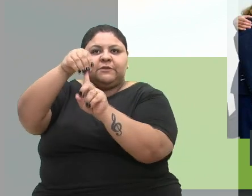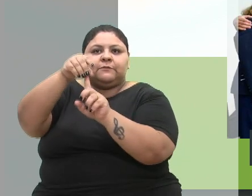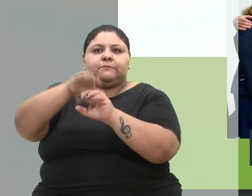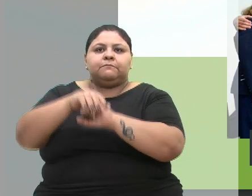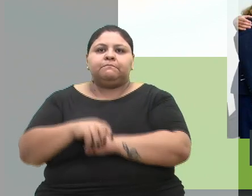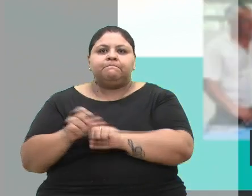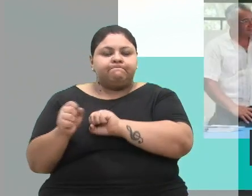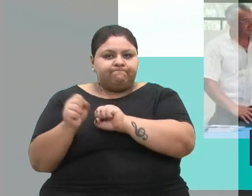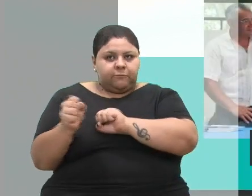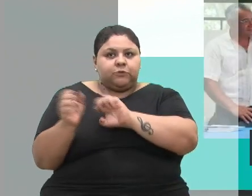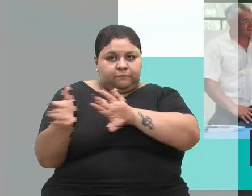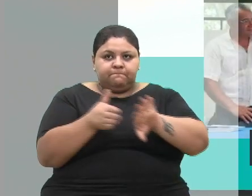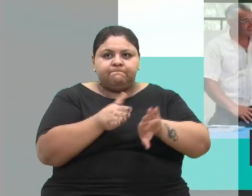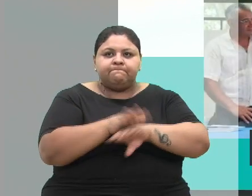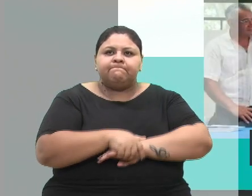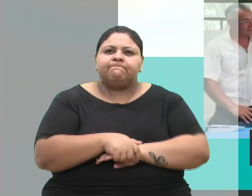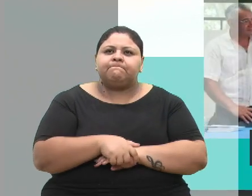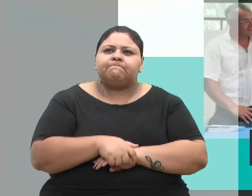Pode passar?